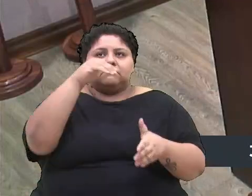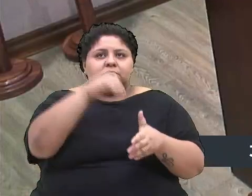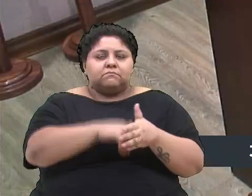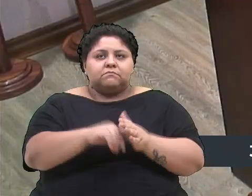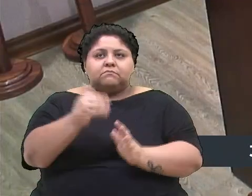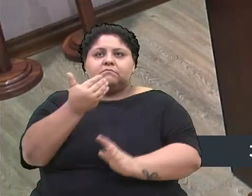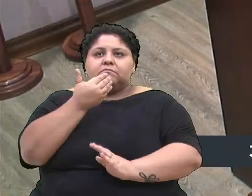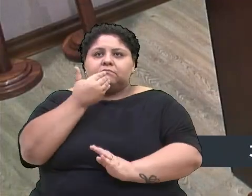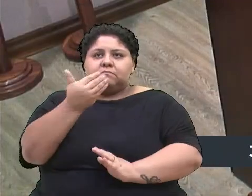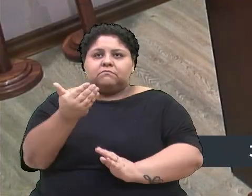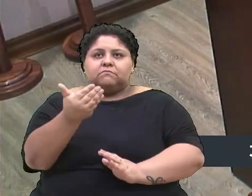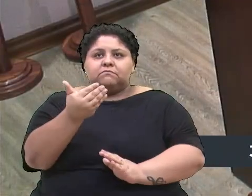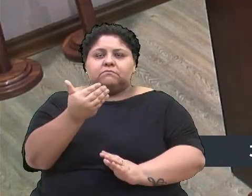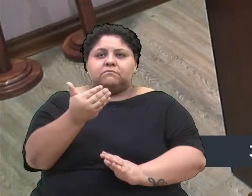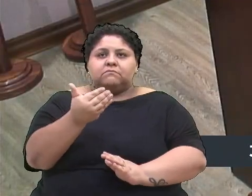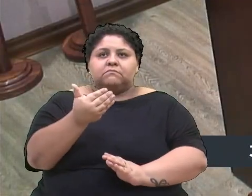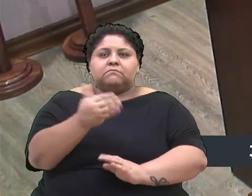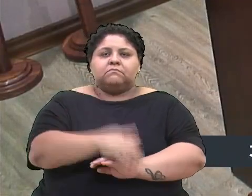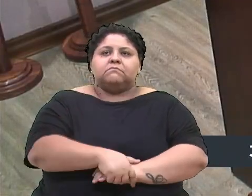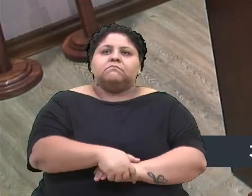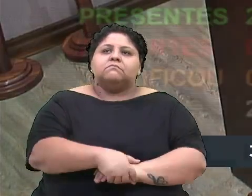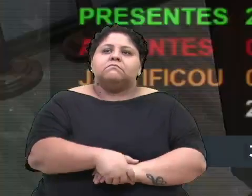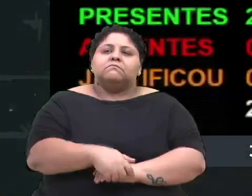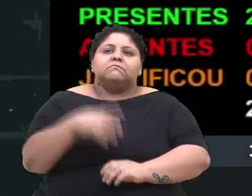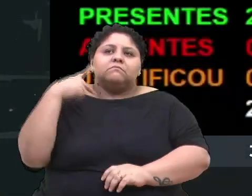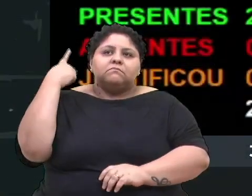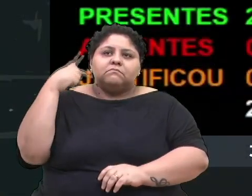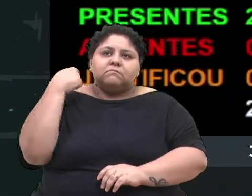Solicito, vereadores e vereadoras, que registrem seus votos.